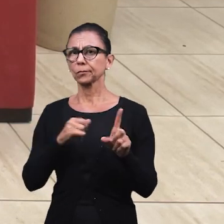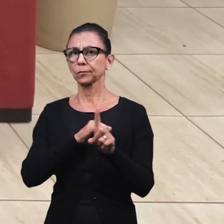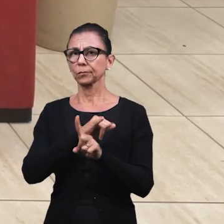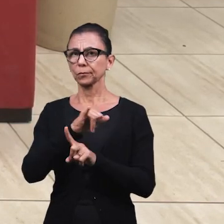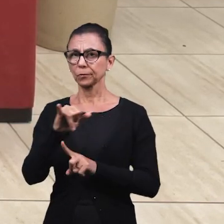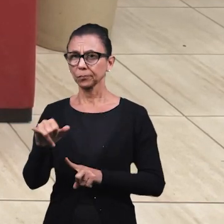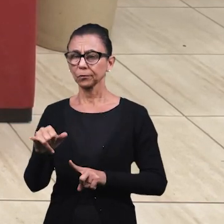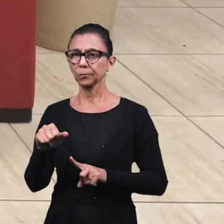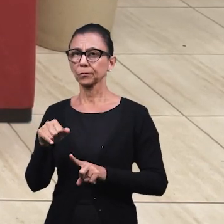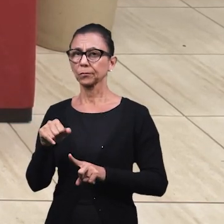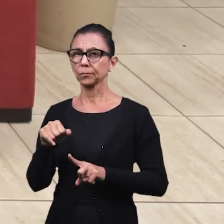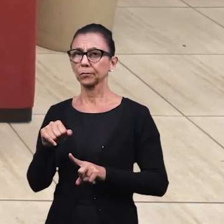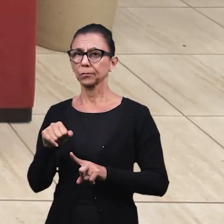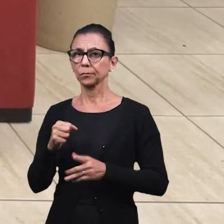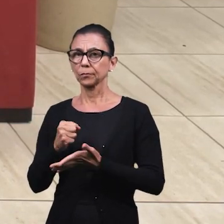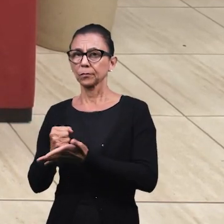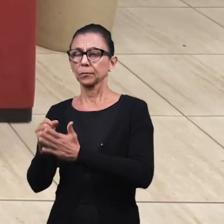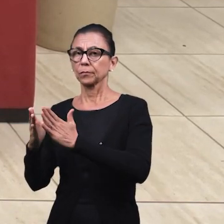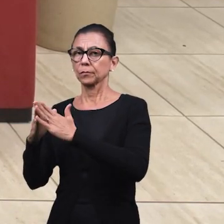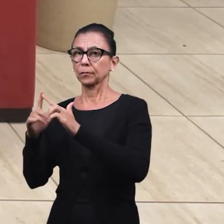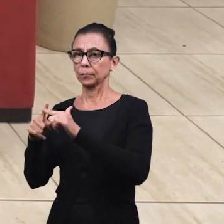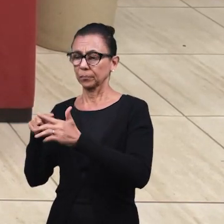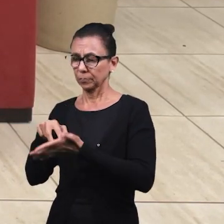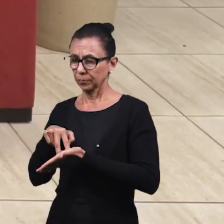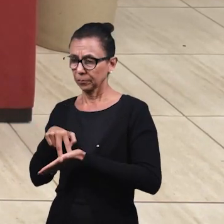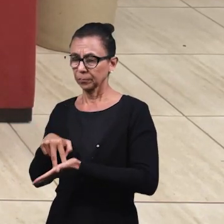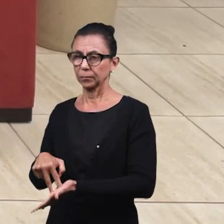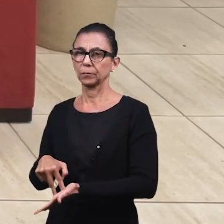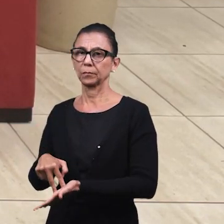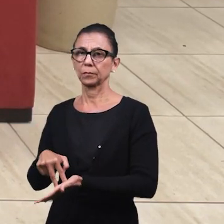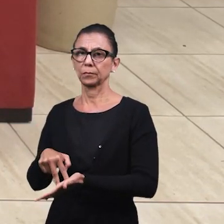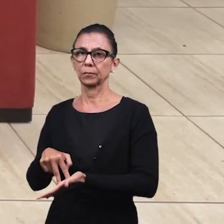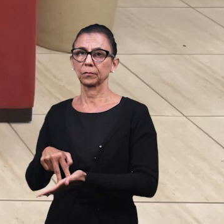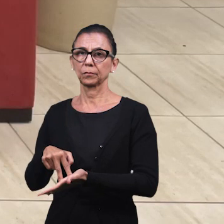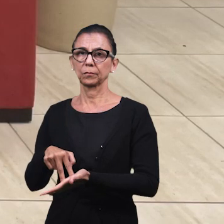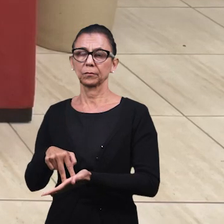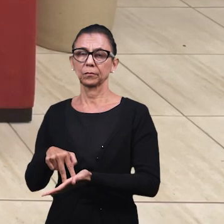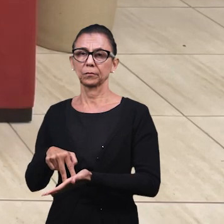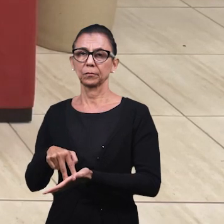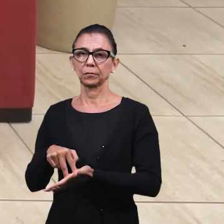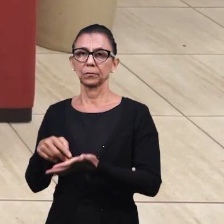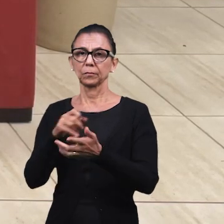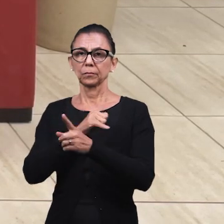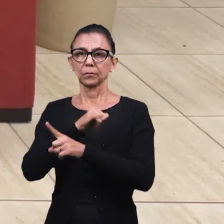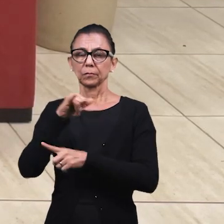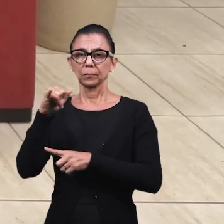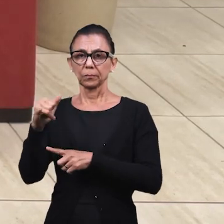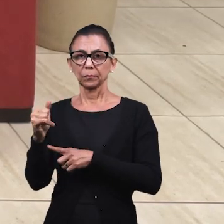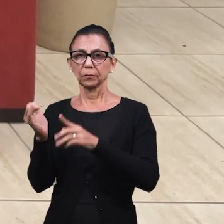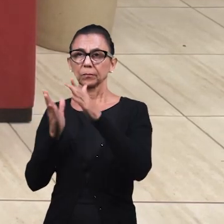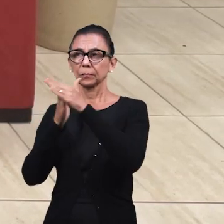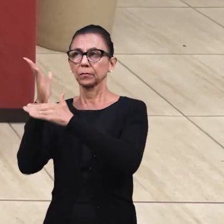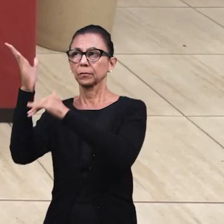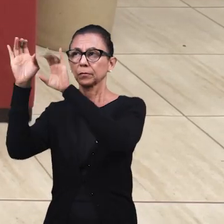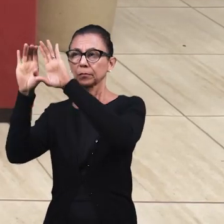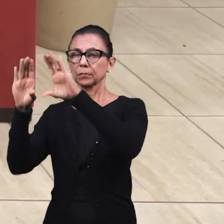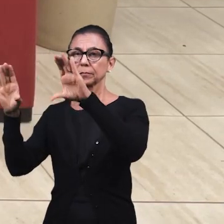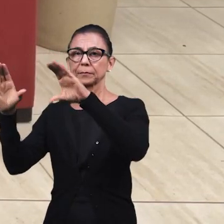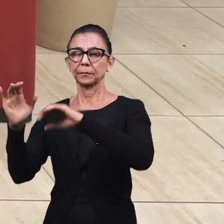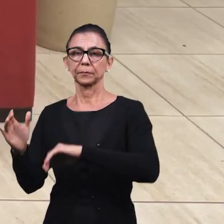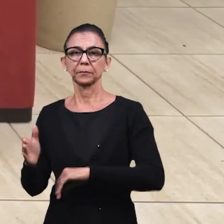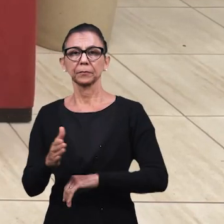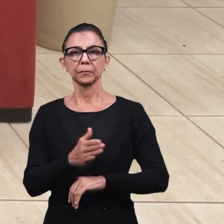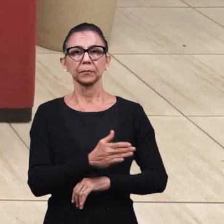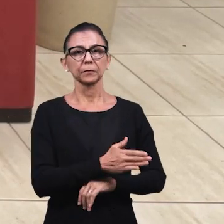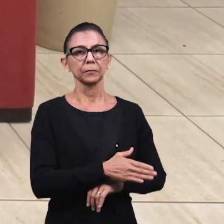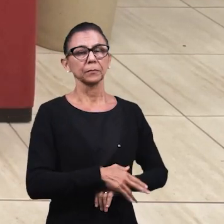O profético é o que sustenta a igreja e é o que diferencia a igreja e o levará para a eternidade. Muito bem